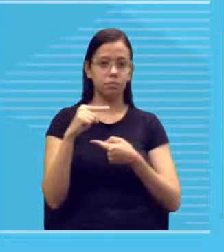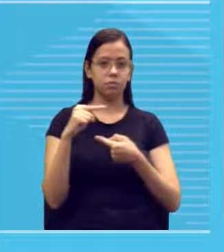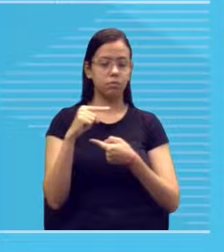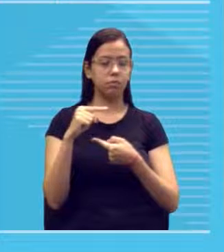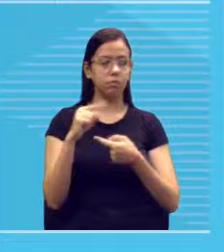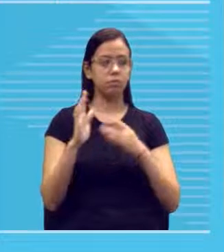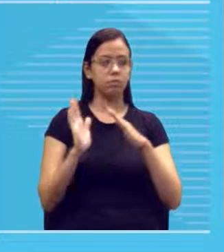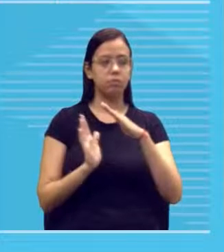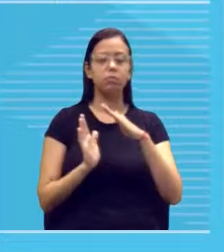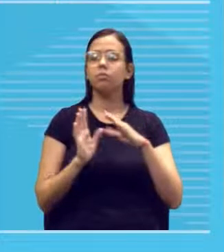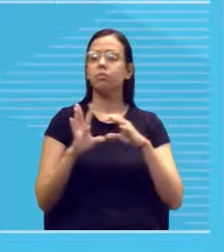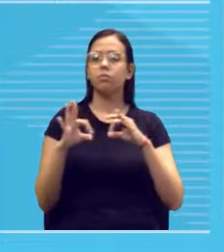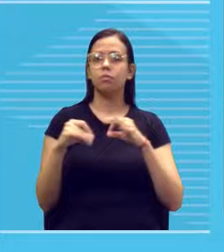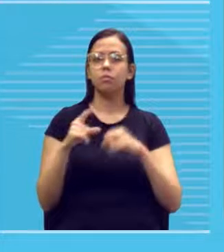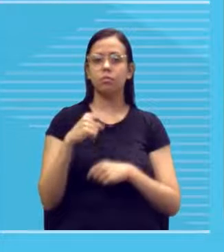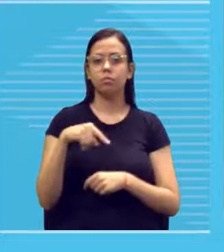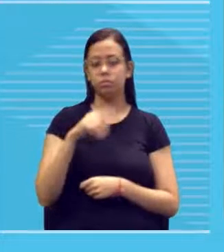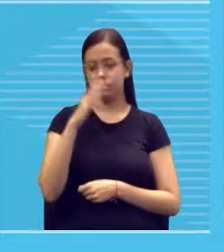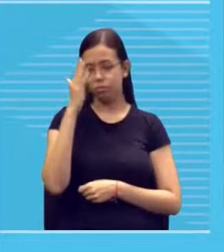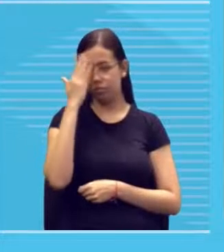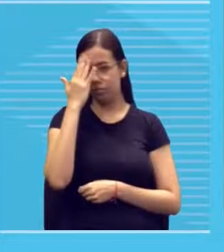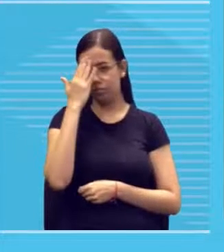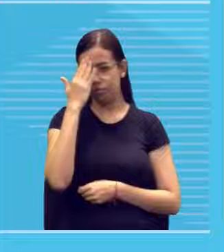Ei todos Vocês entenderam